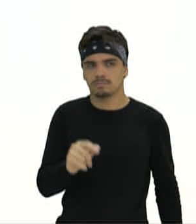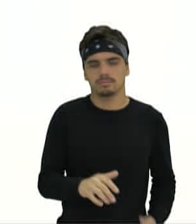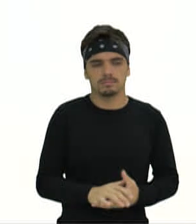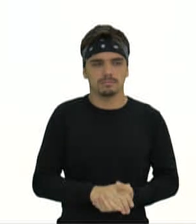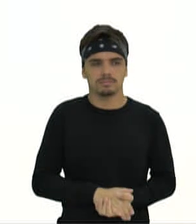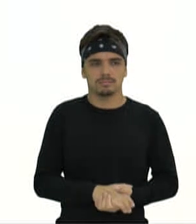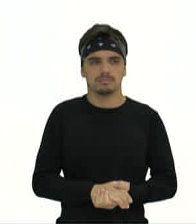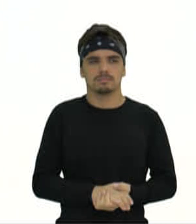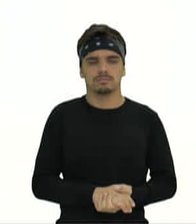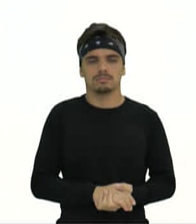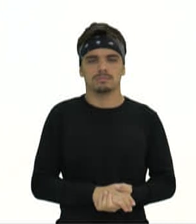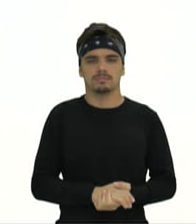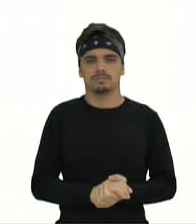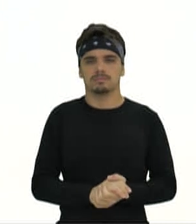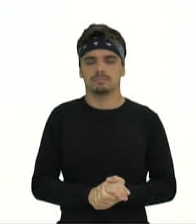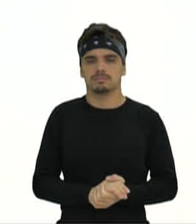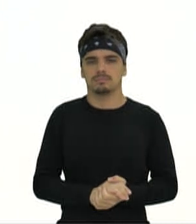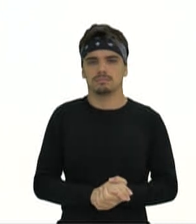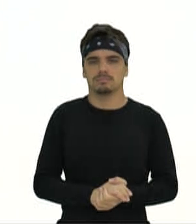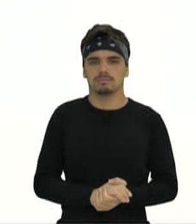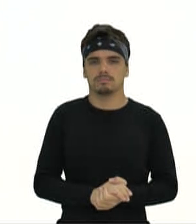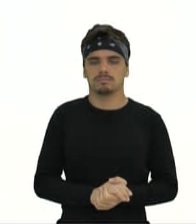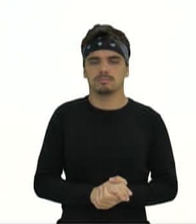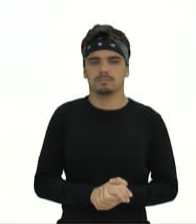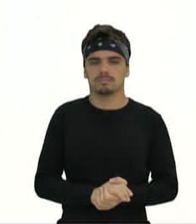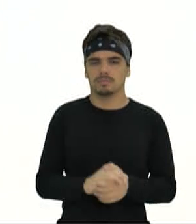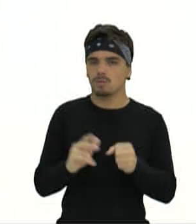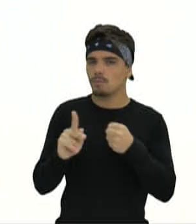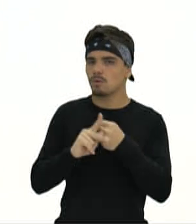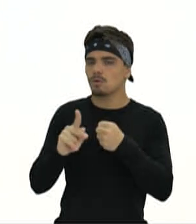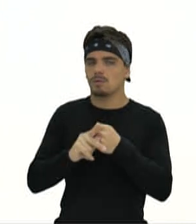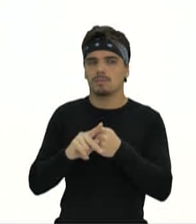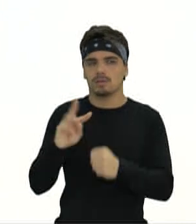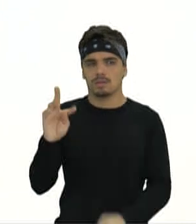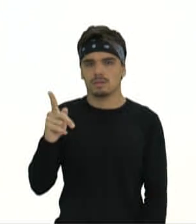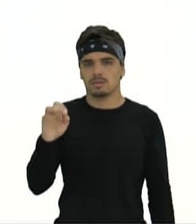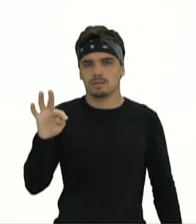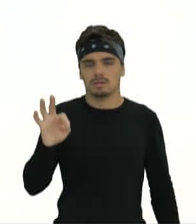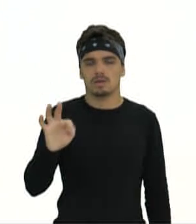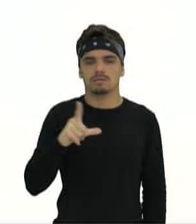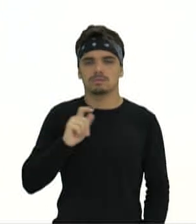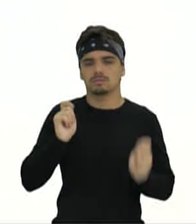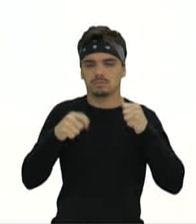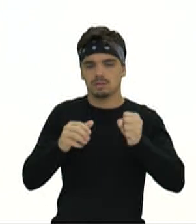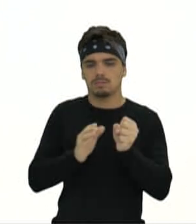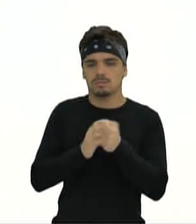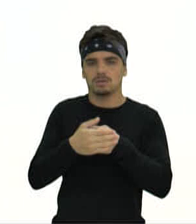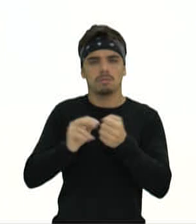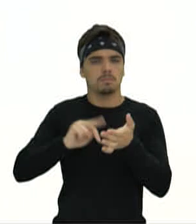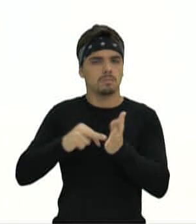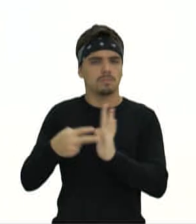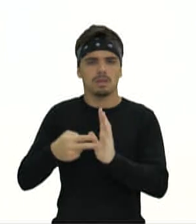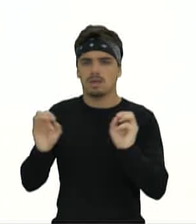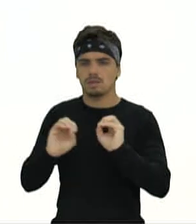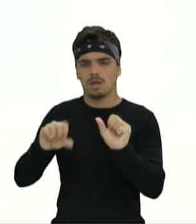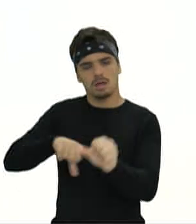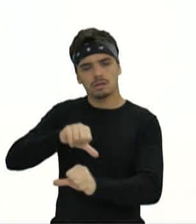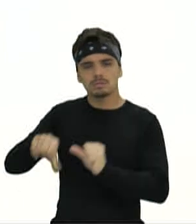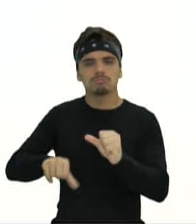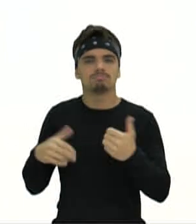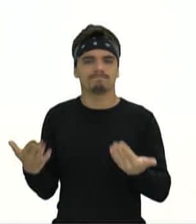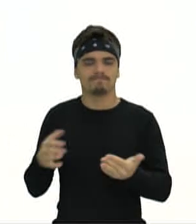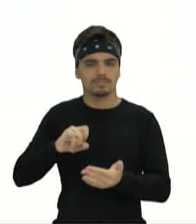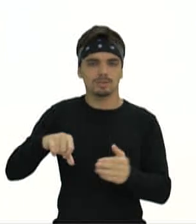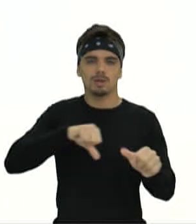Daí o enunciado fala assim, olha, o pronome that poderia ter sido omitido sem a mudança de significado, isso é importante. Quando